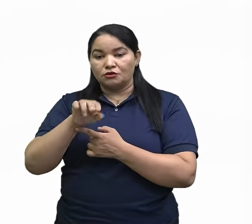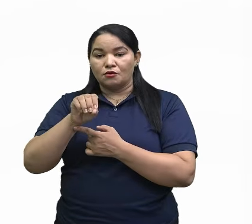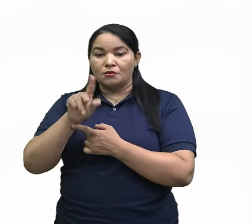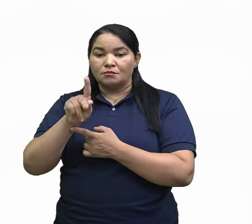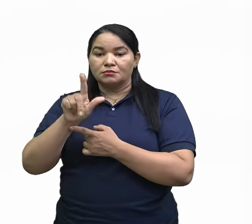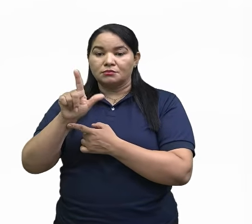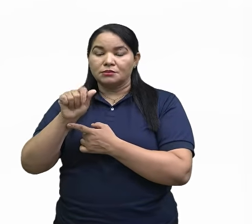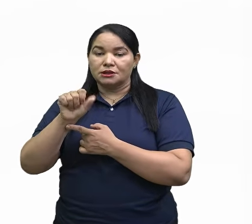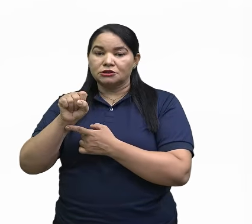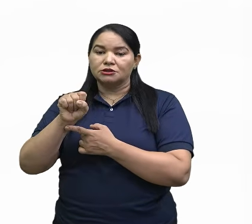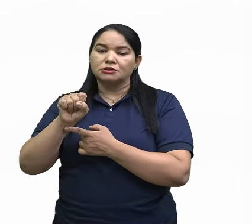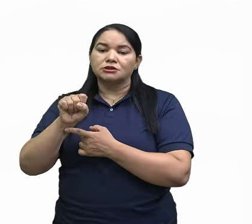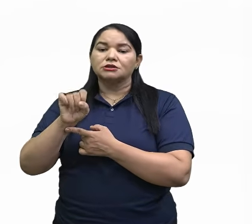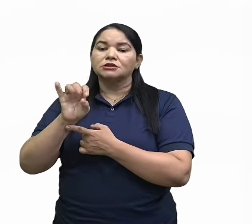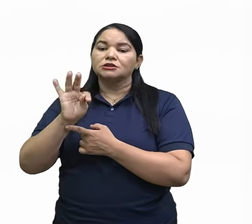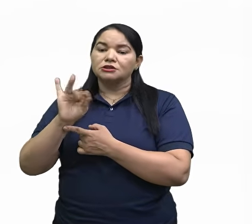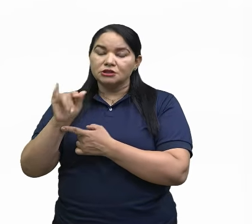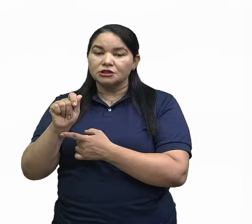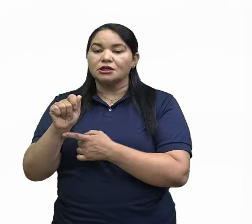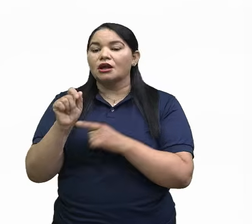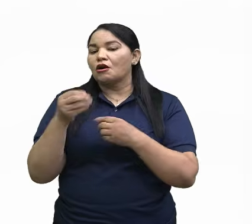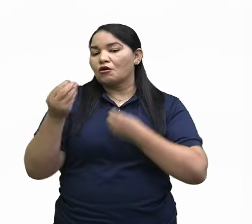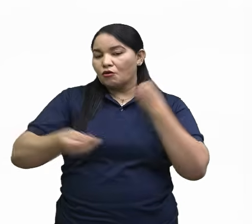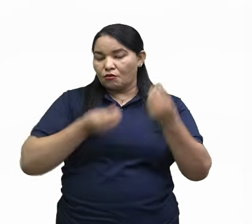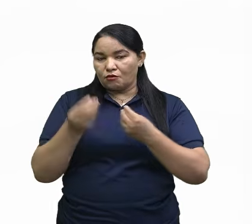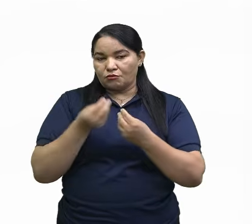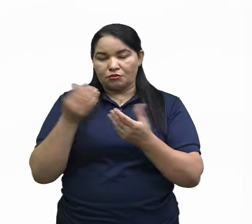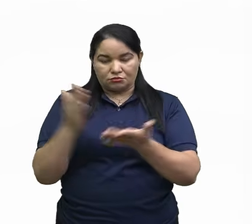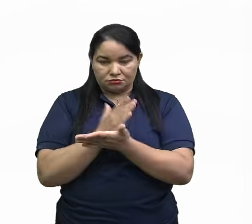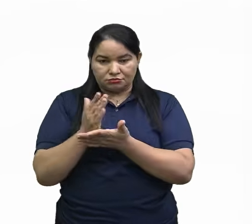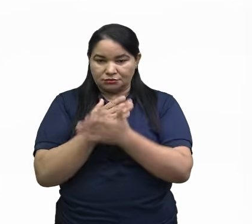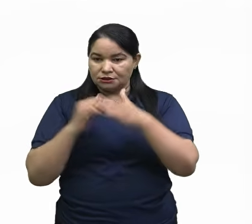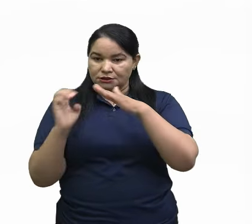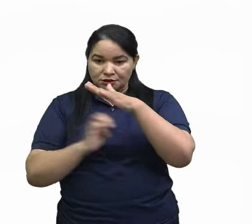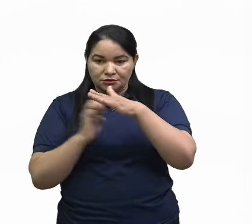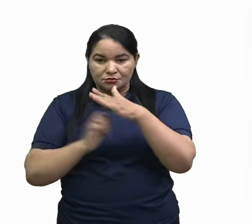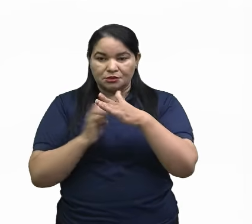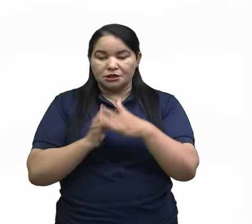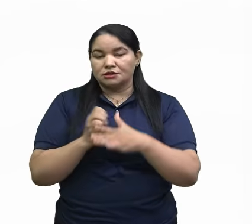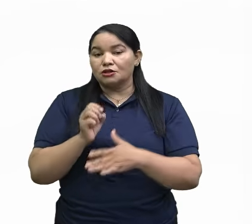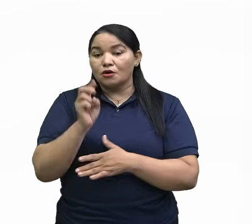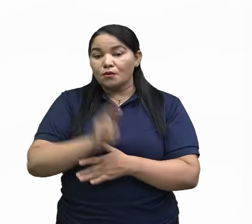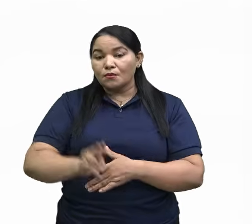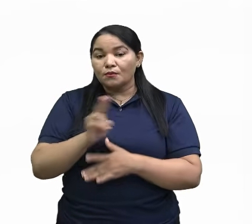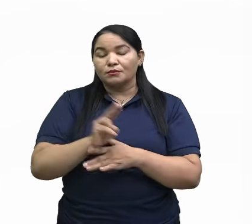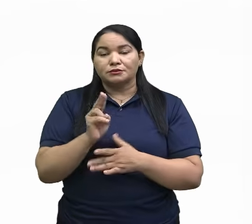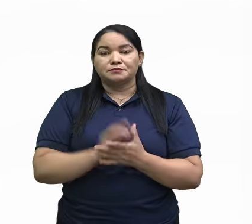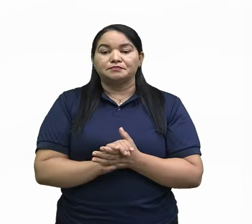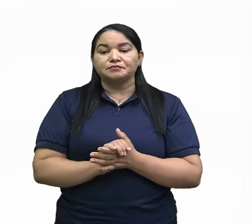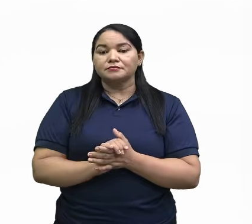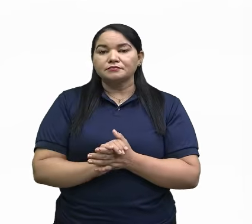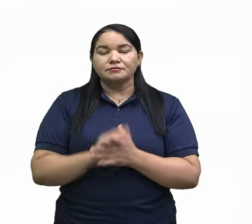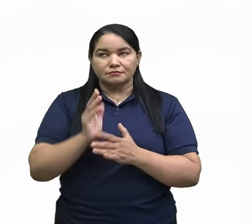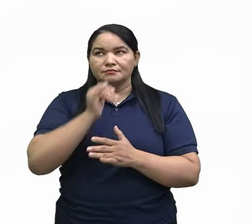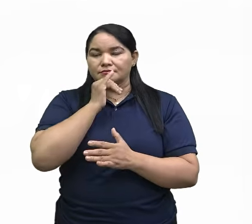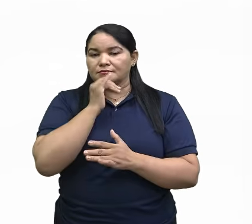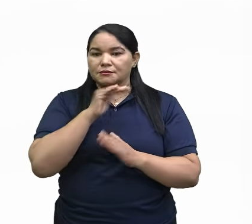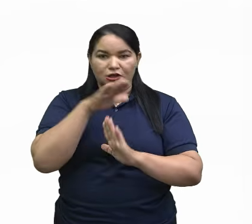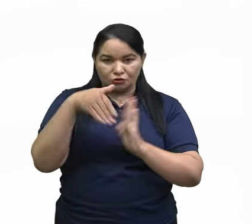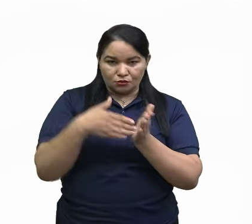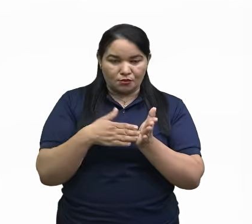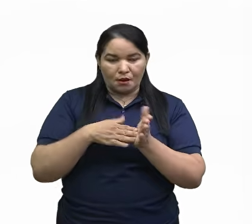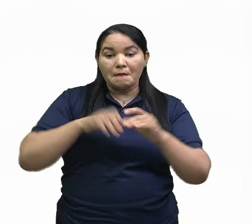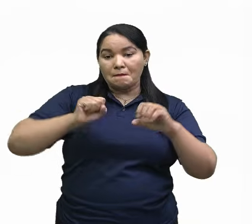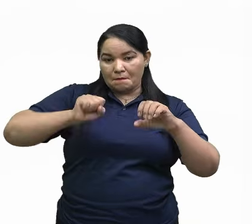parte das empresas que, por exemplo, trabalha com, boa parte não, todas, vou generalizar. Todas que trabalham com